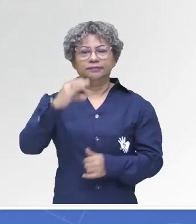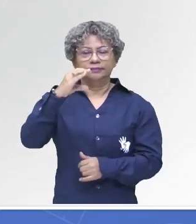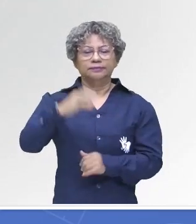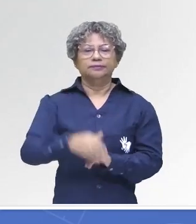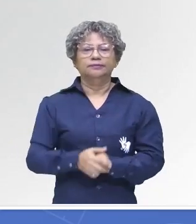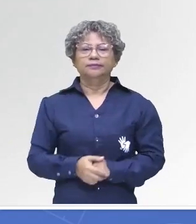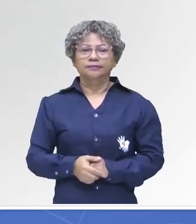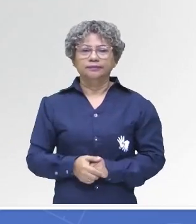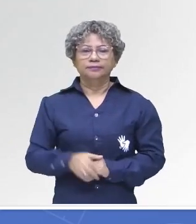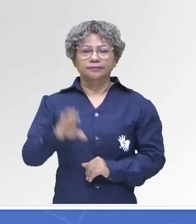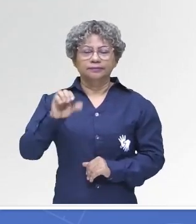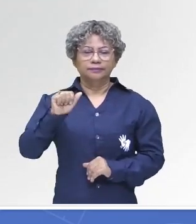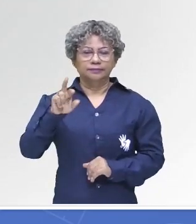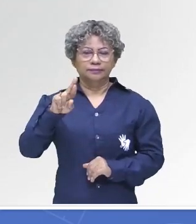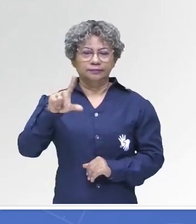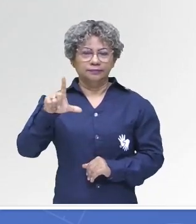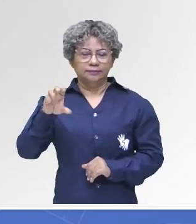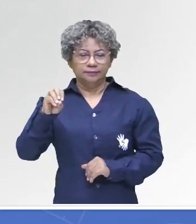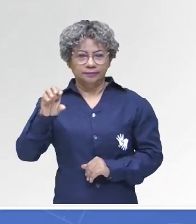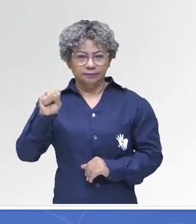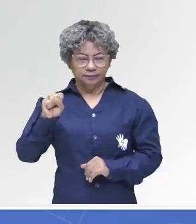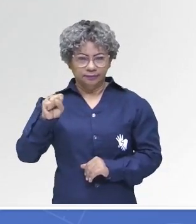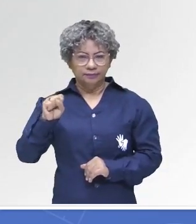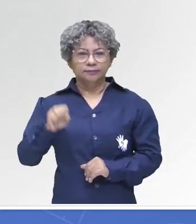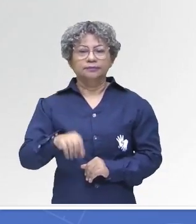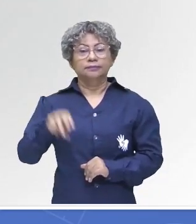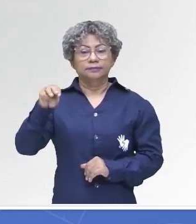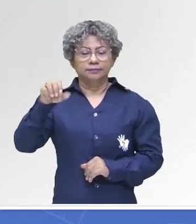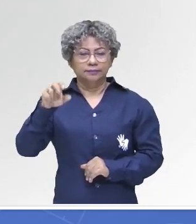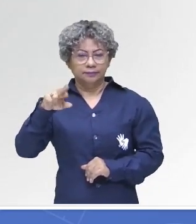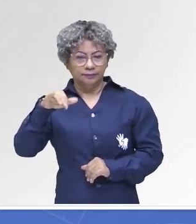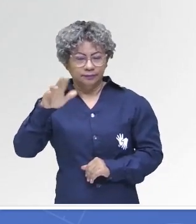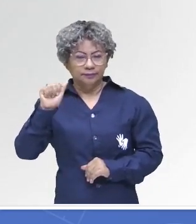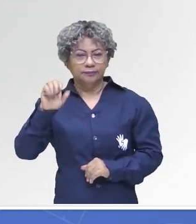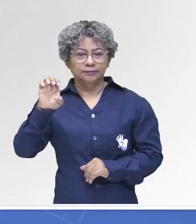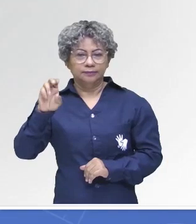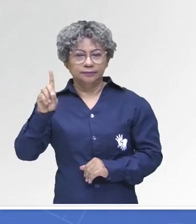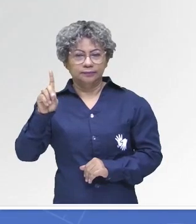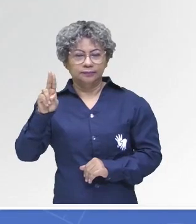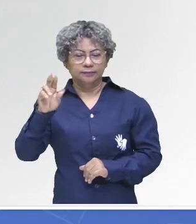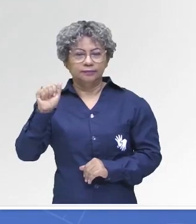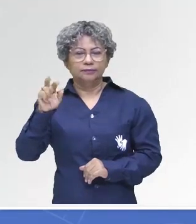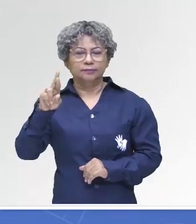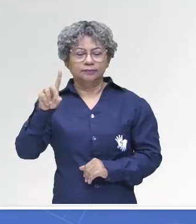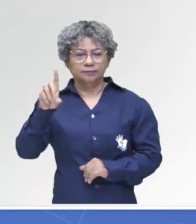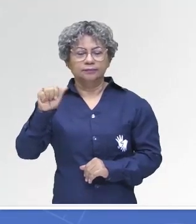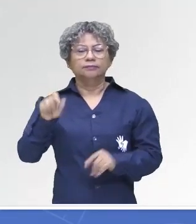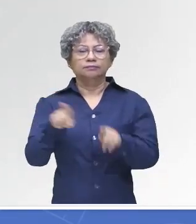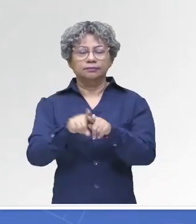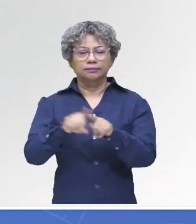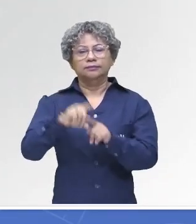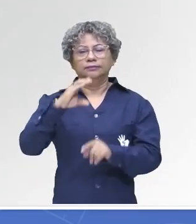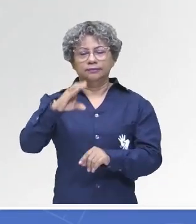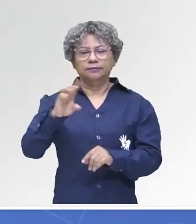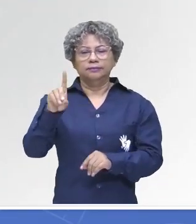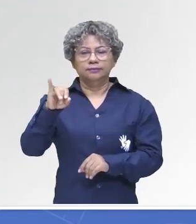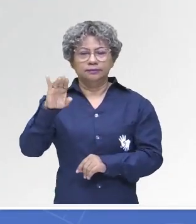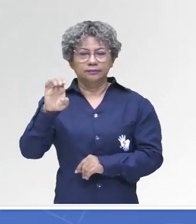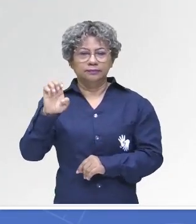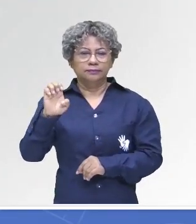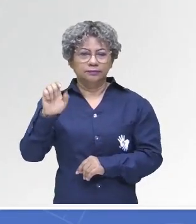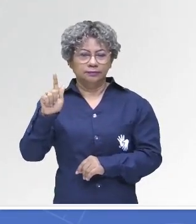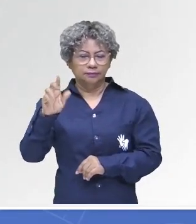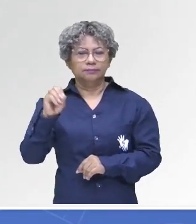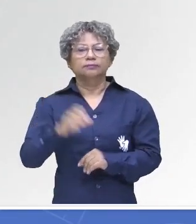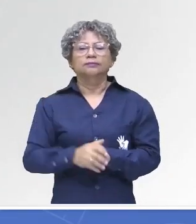Carlos Eduardo disse letra C. Maria Eduarda também letra C. Diego Javier, a letra C.